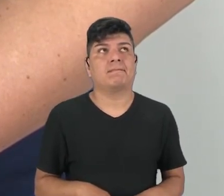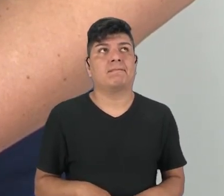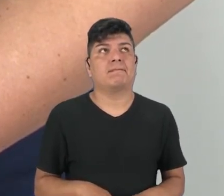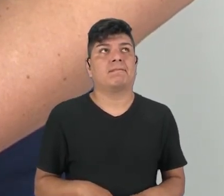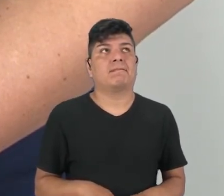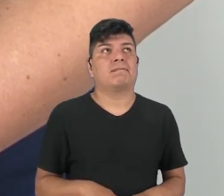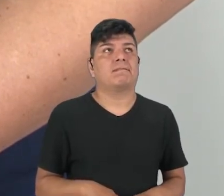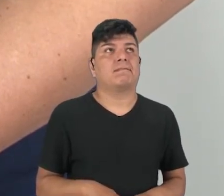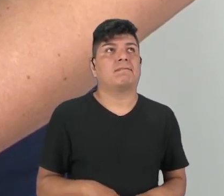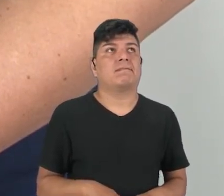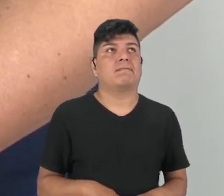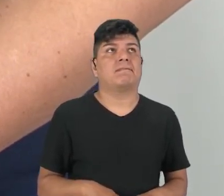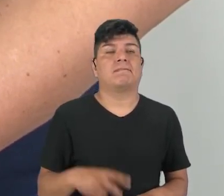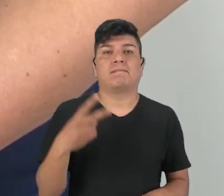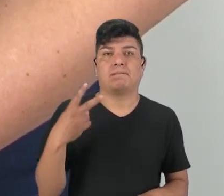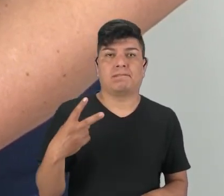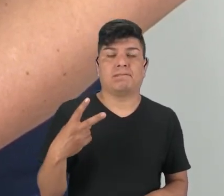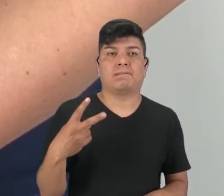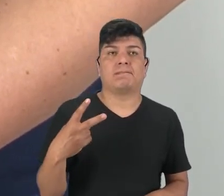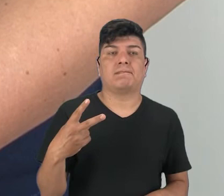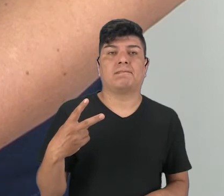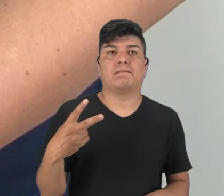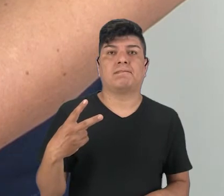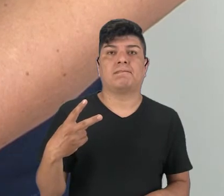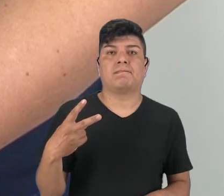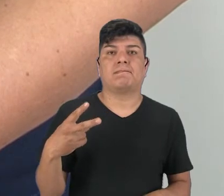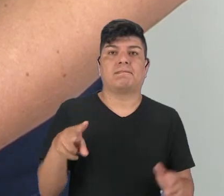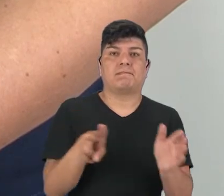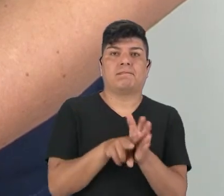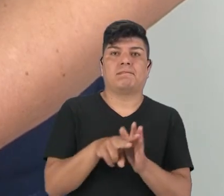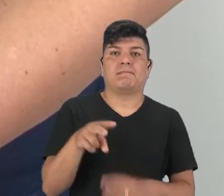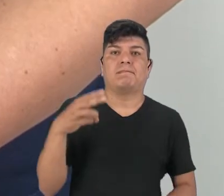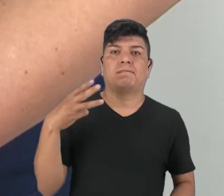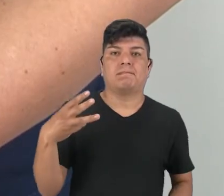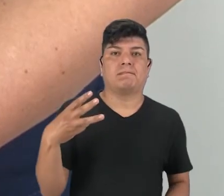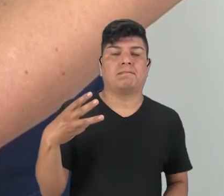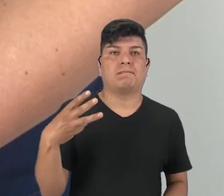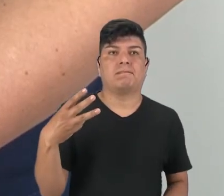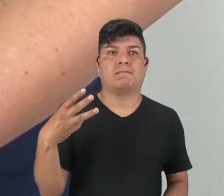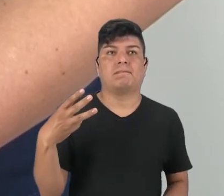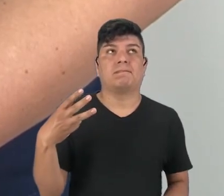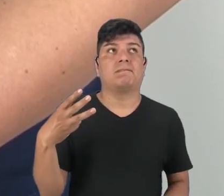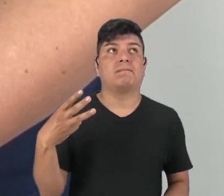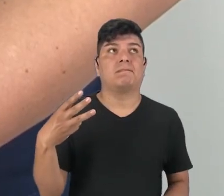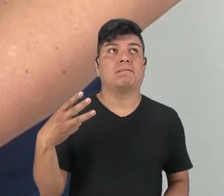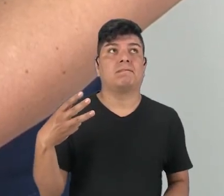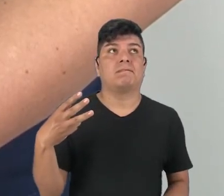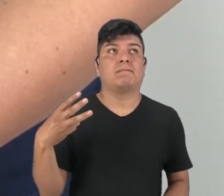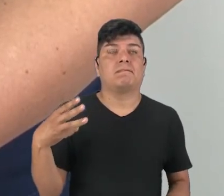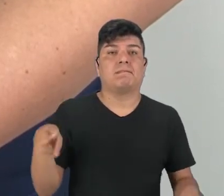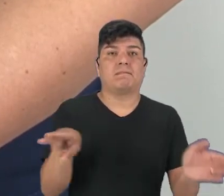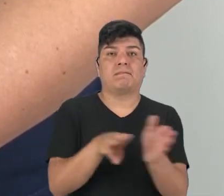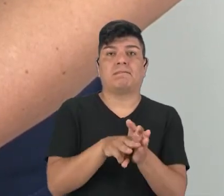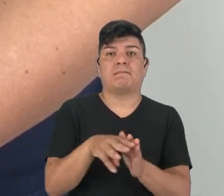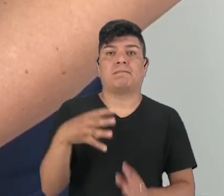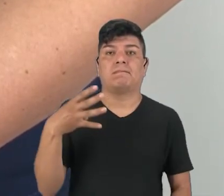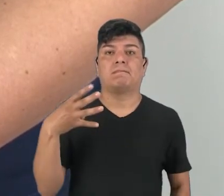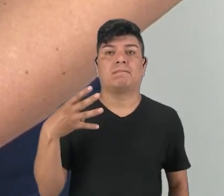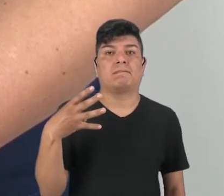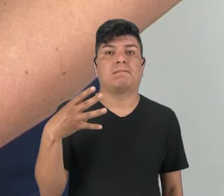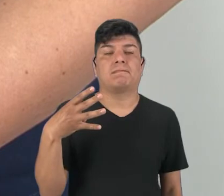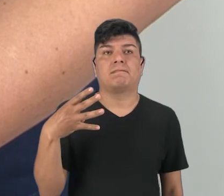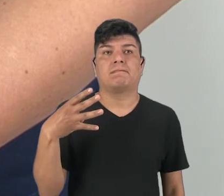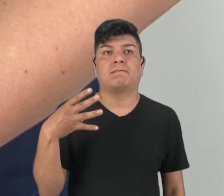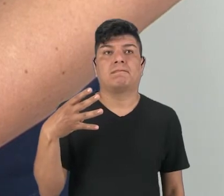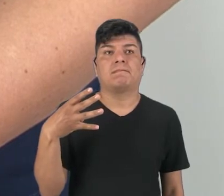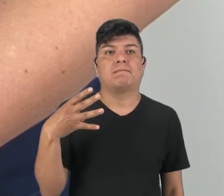aqui novamente, já tem 2. Quando chegar aqui, já vai ter 3. Quando chegar aqui, já vai